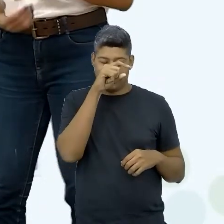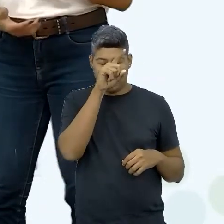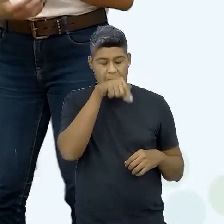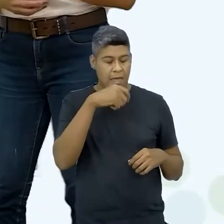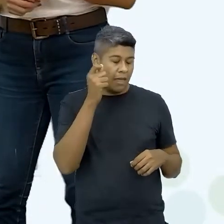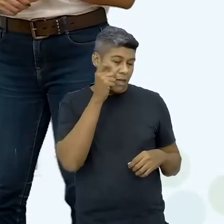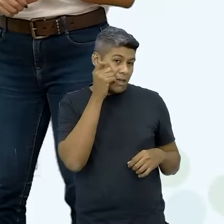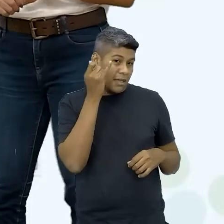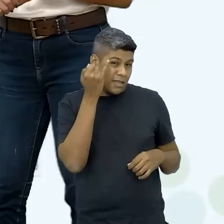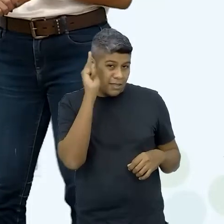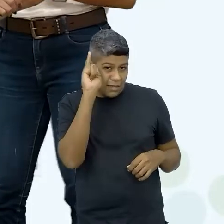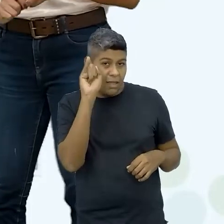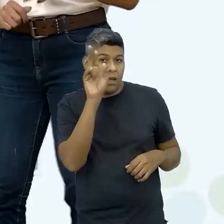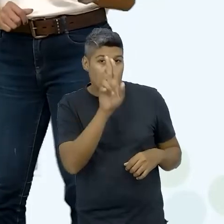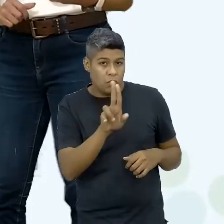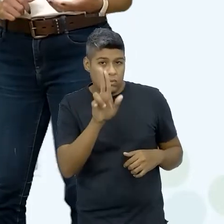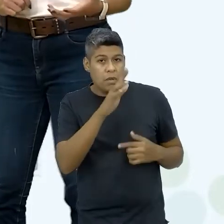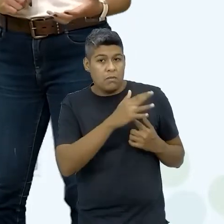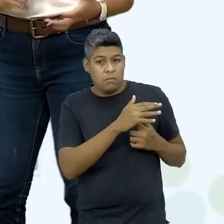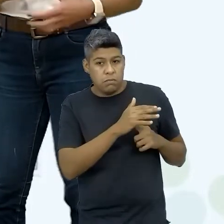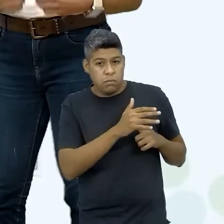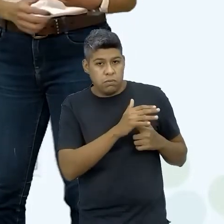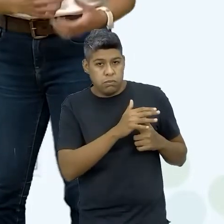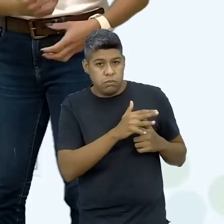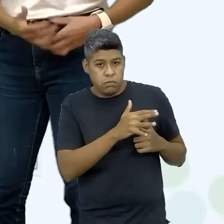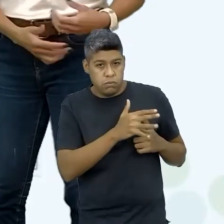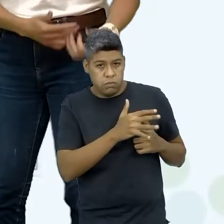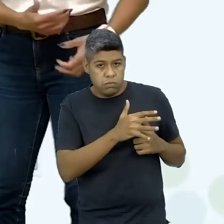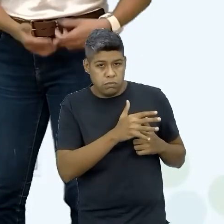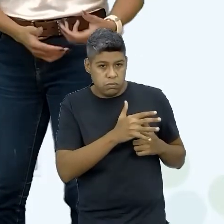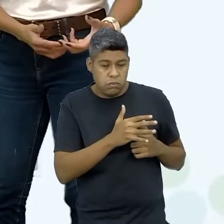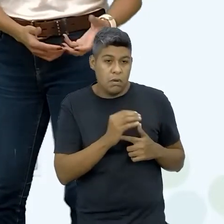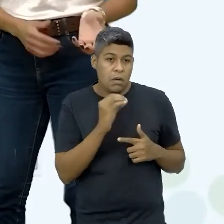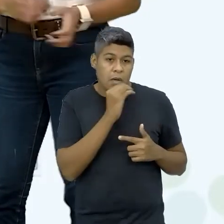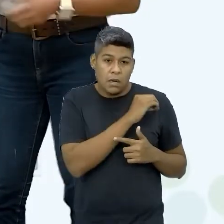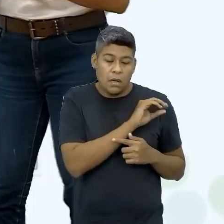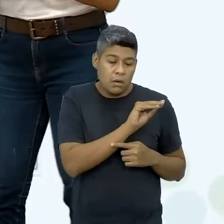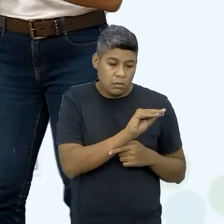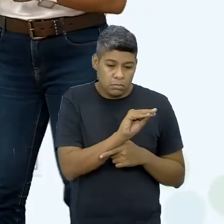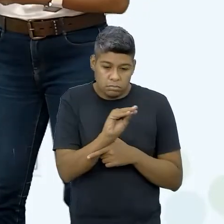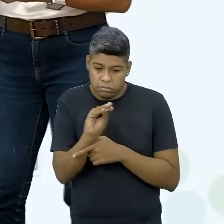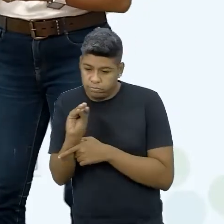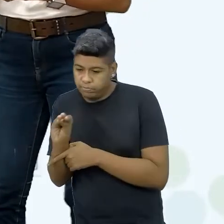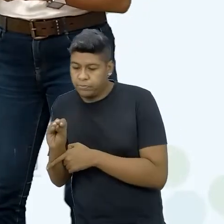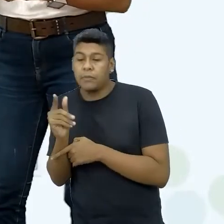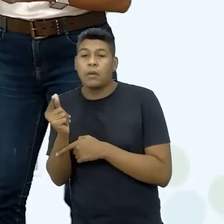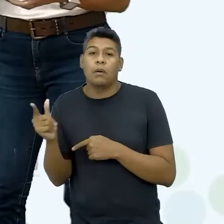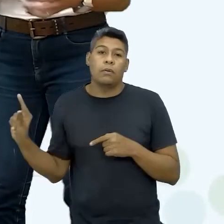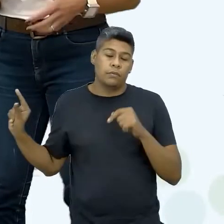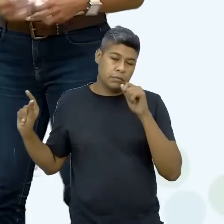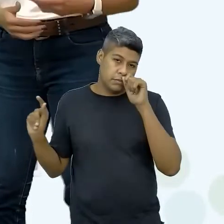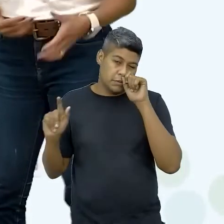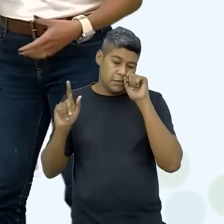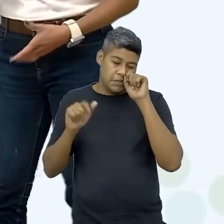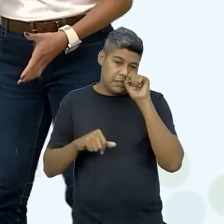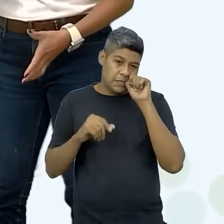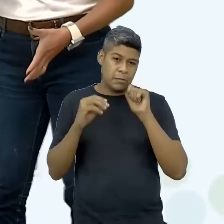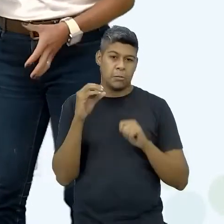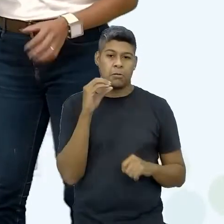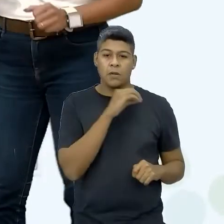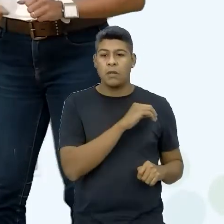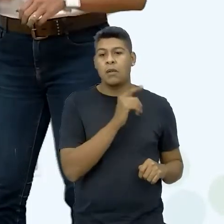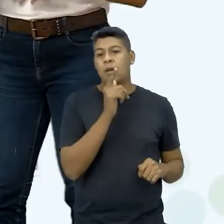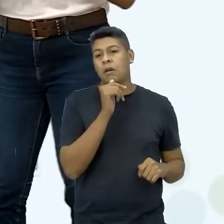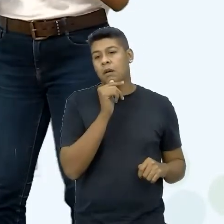ideia é que a gente use essas bombas de calor que retire o calor de uma região e passe para outra, né? Retire o calor dessas